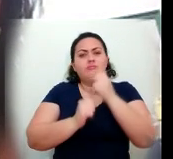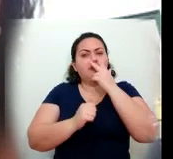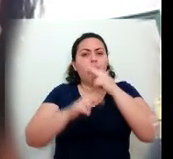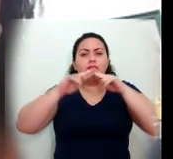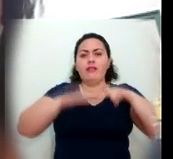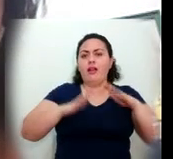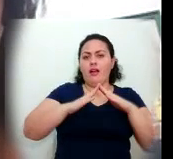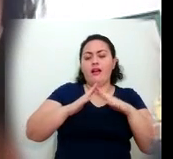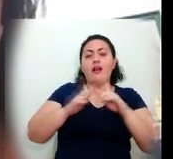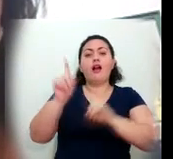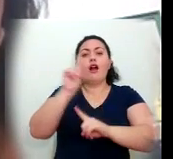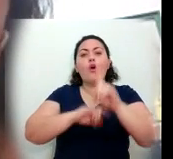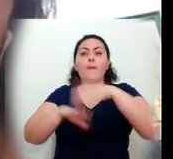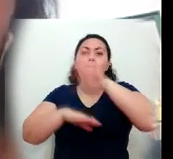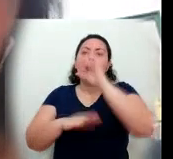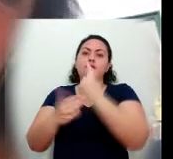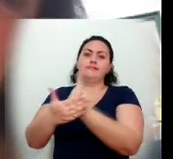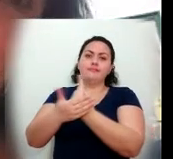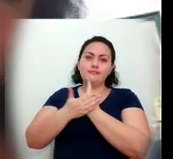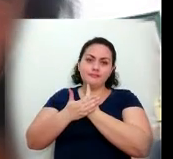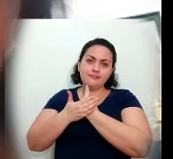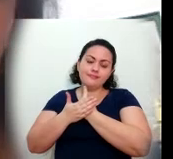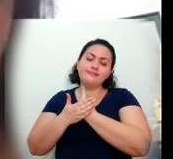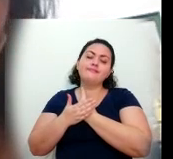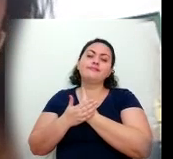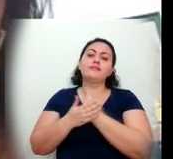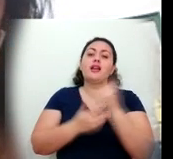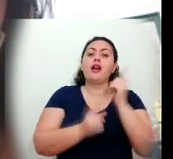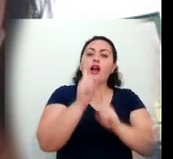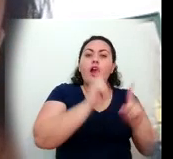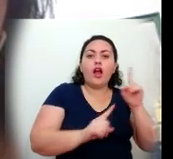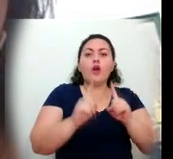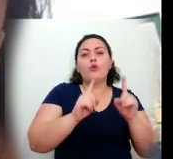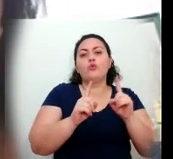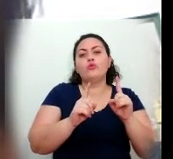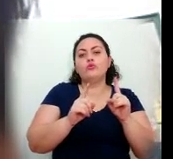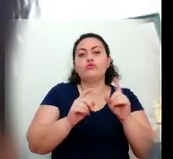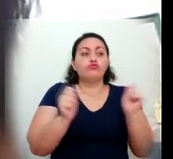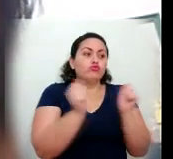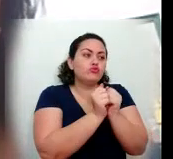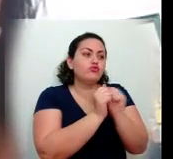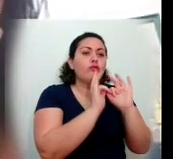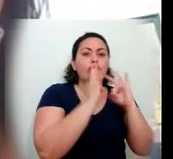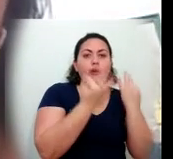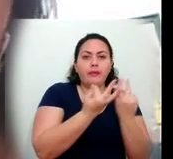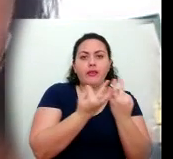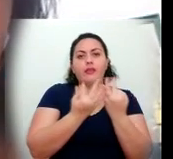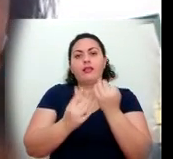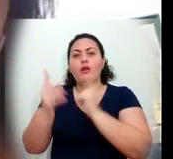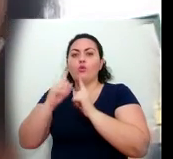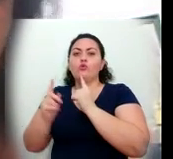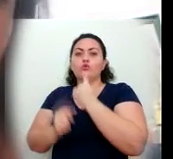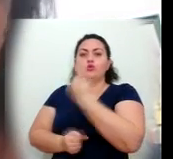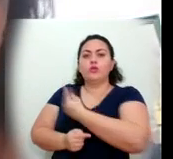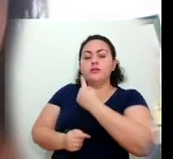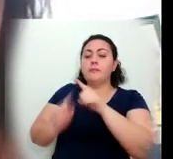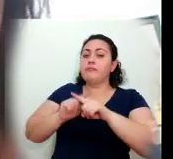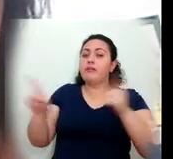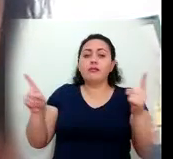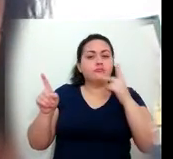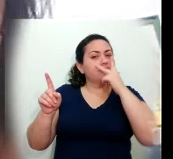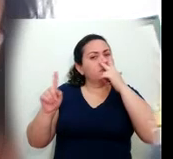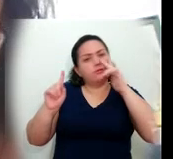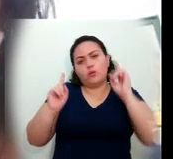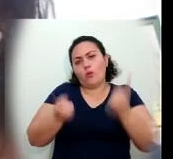mais isolados, né? Outros menos isolados, estão com a oportunidade de estar com a família, né? Mas igual confinados nós todos estamos,